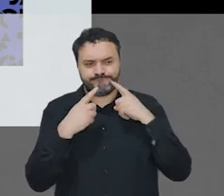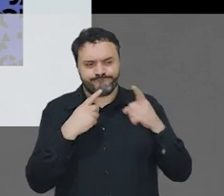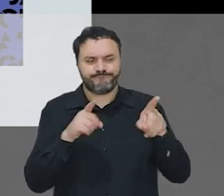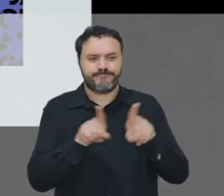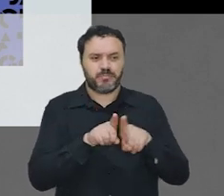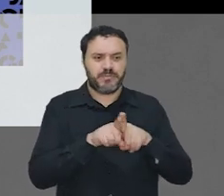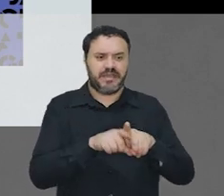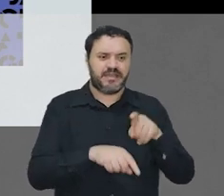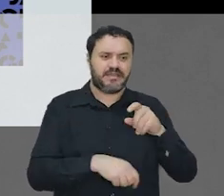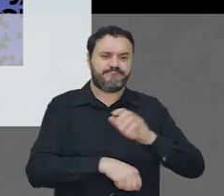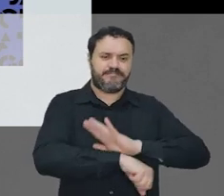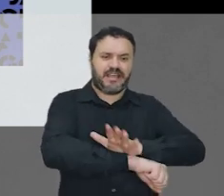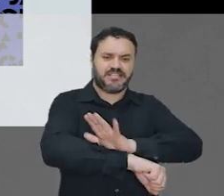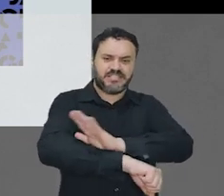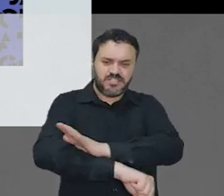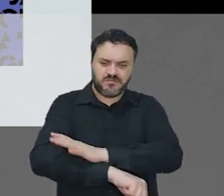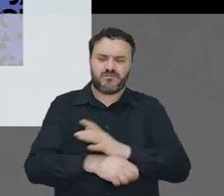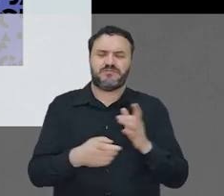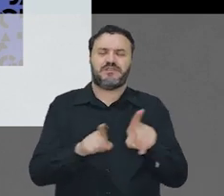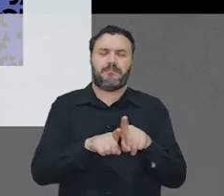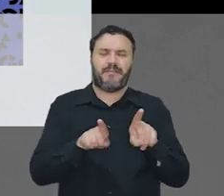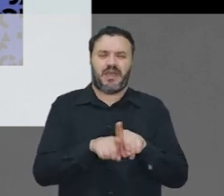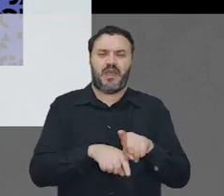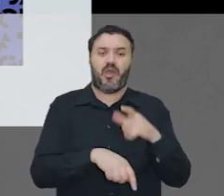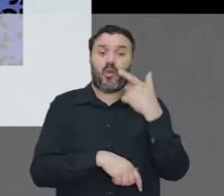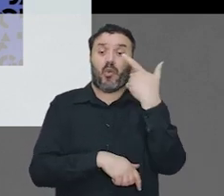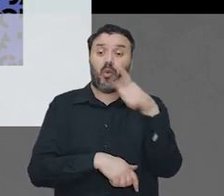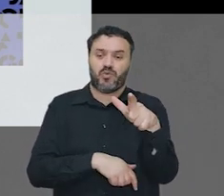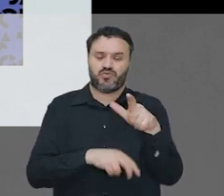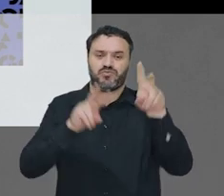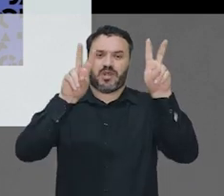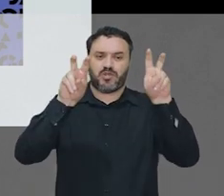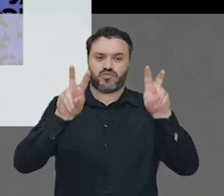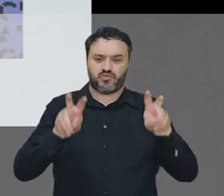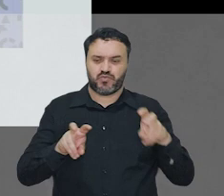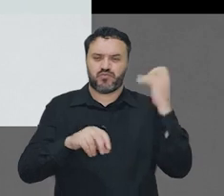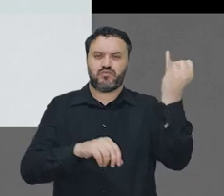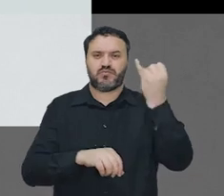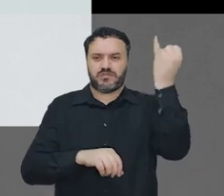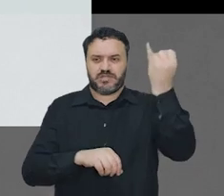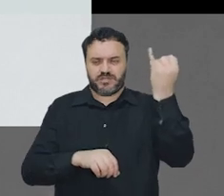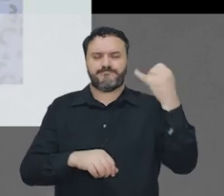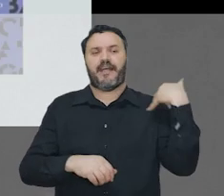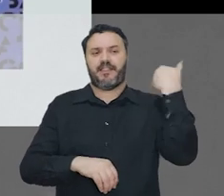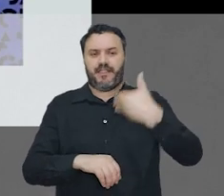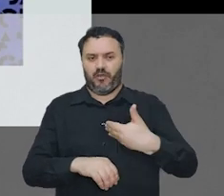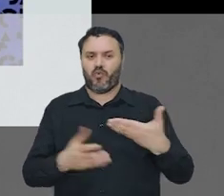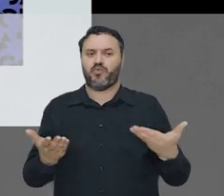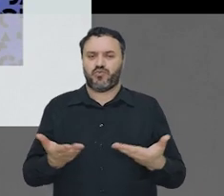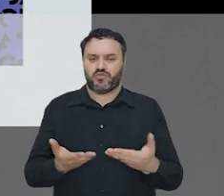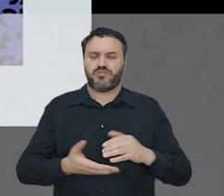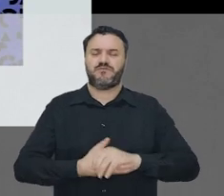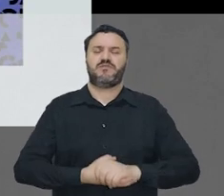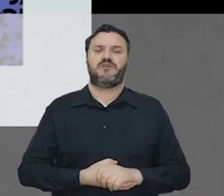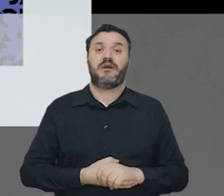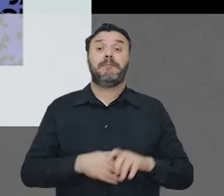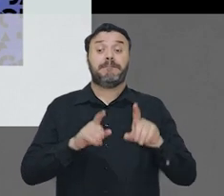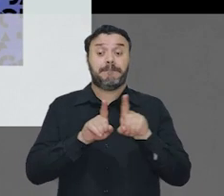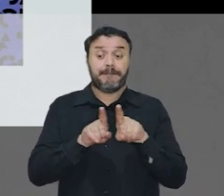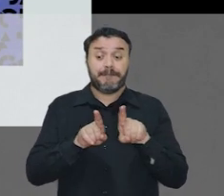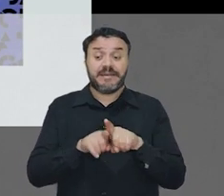racismo, entre outras pautas importantes e atuais. Mas também aborda as belezas do